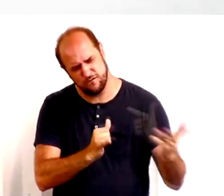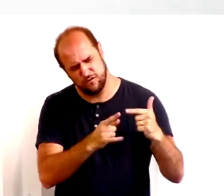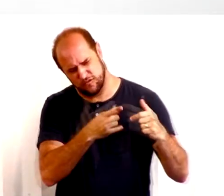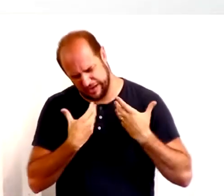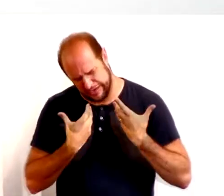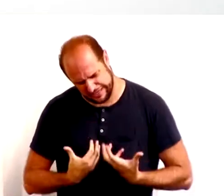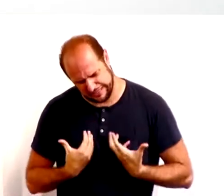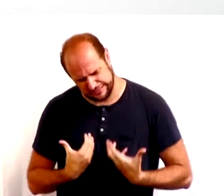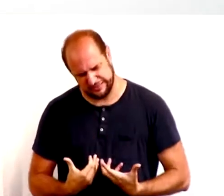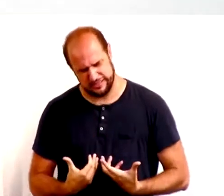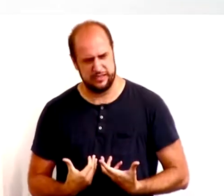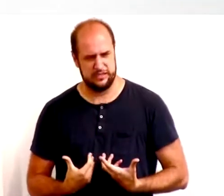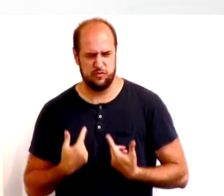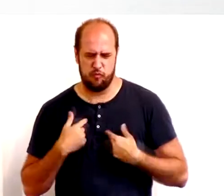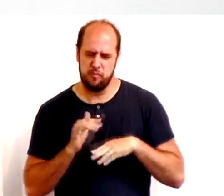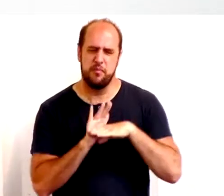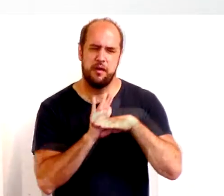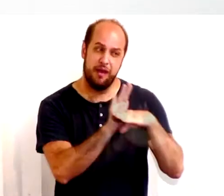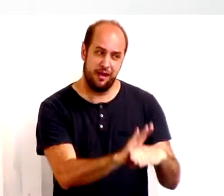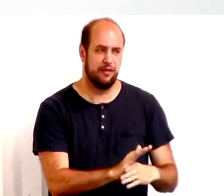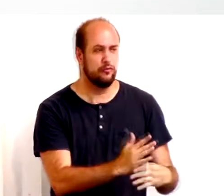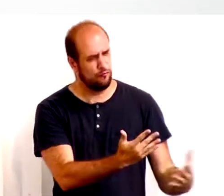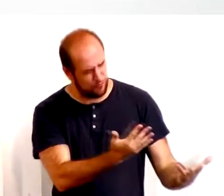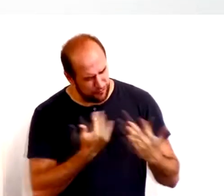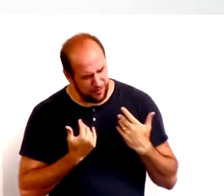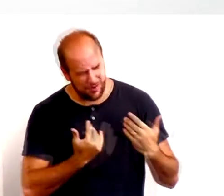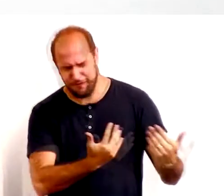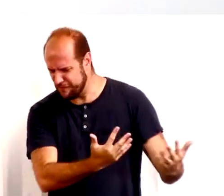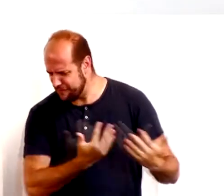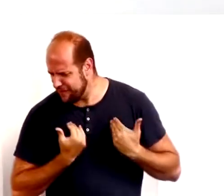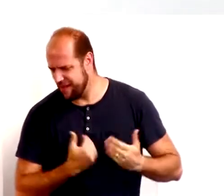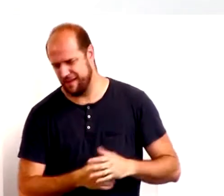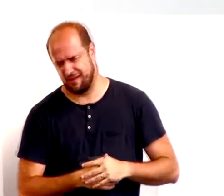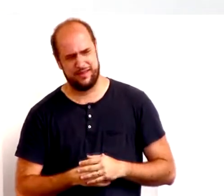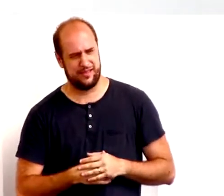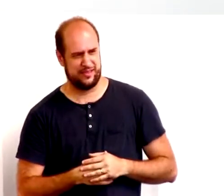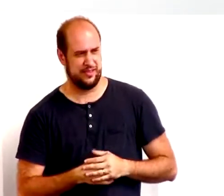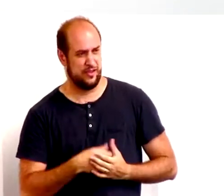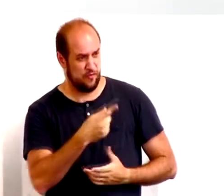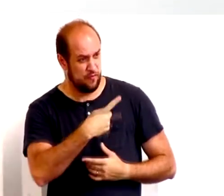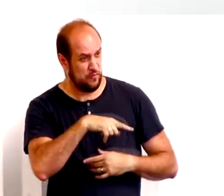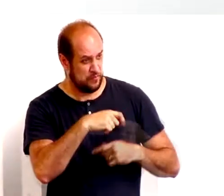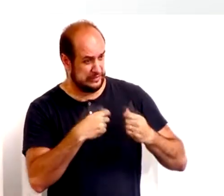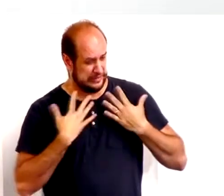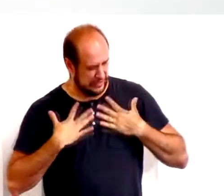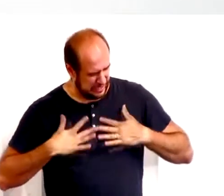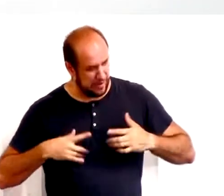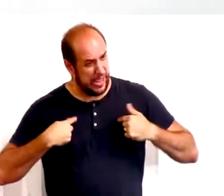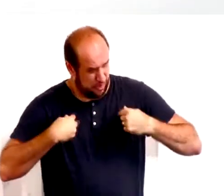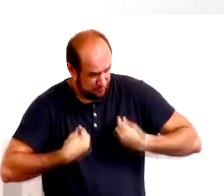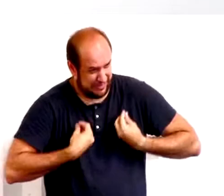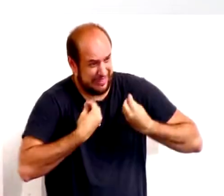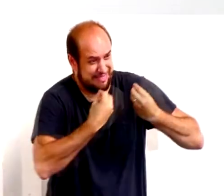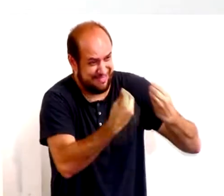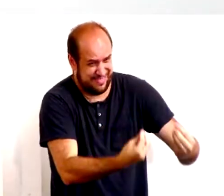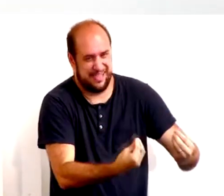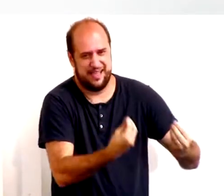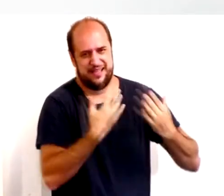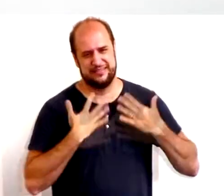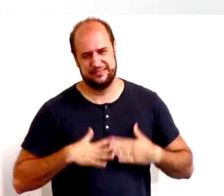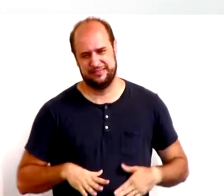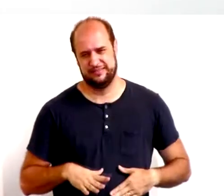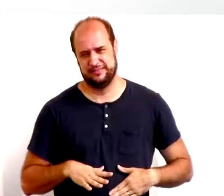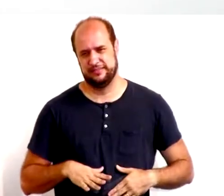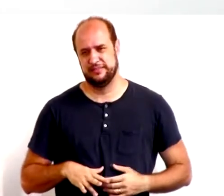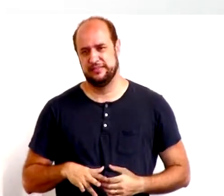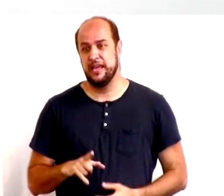sobrecarregados, cansados, vinde a mim, eu dou o descanso que vocês precisam. Quem é o Senhor do tempo? Quem é